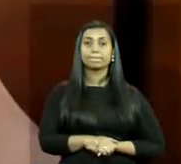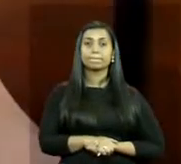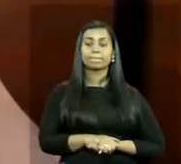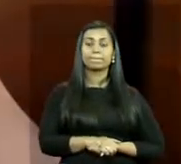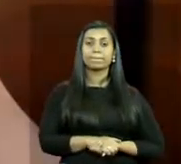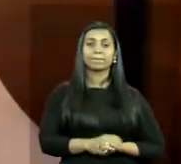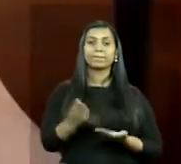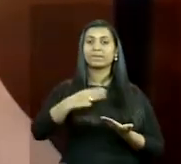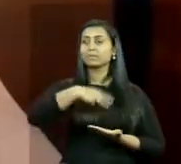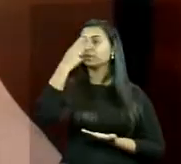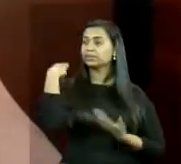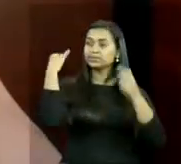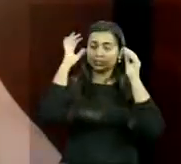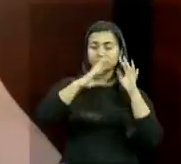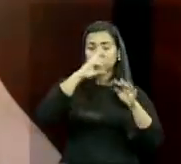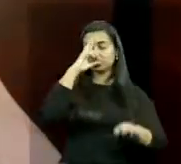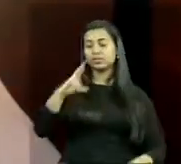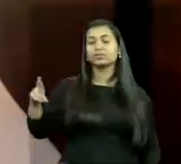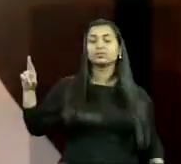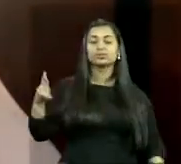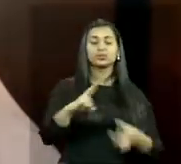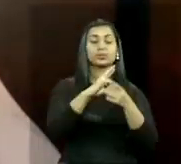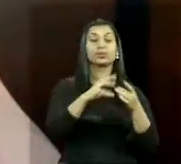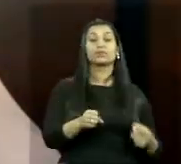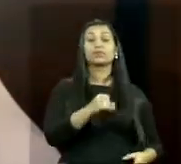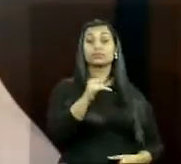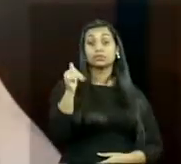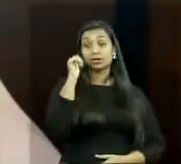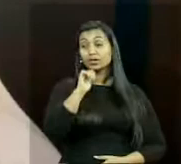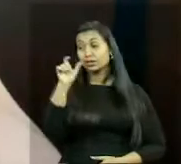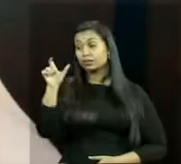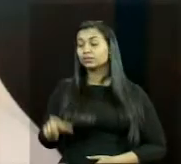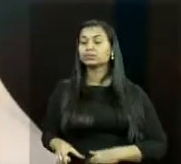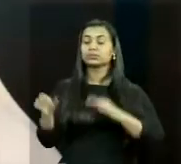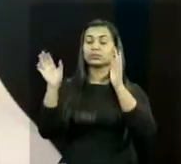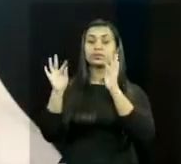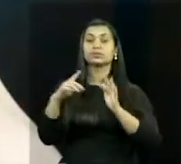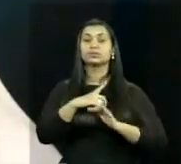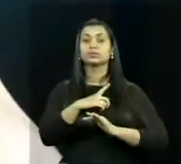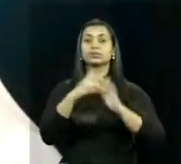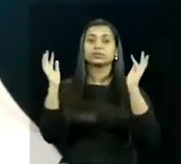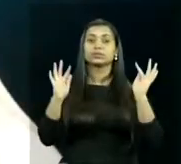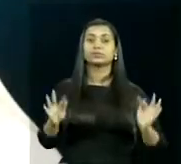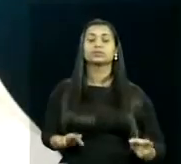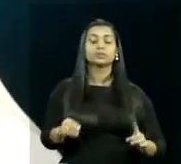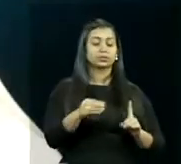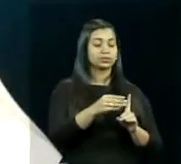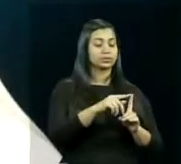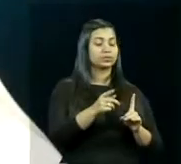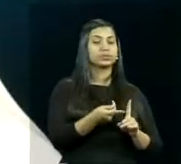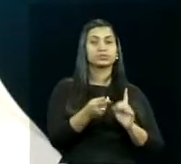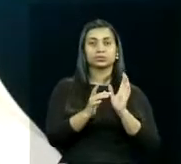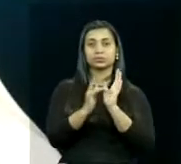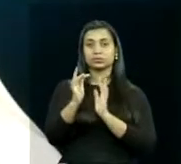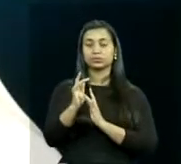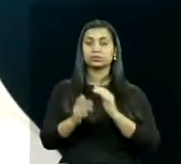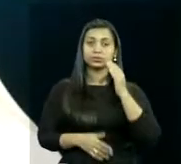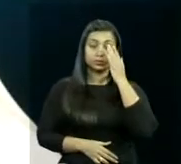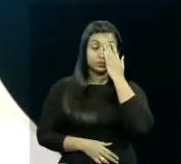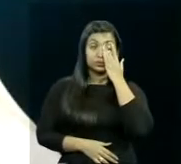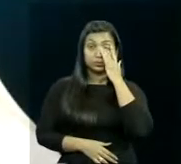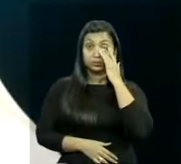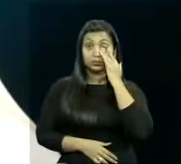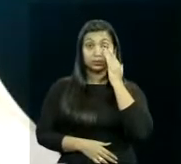mal. Amém. Ave Maria, cheia de graça, o Senhor é convosco. Bendita sois vós entre as mulheres, e bendito é o fruto do vosso